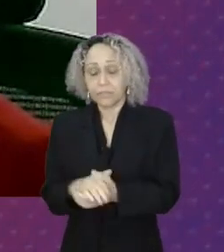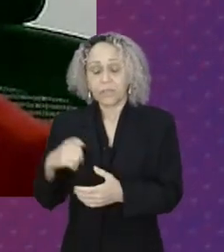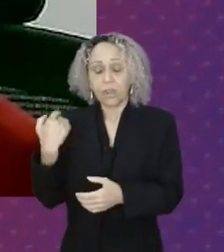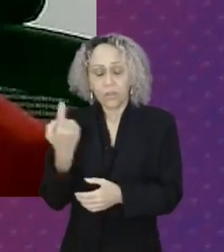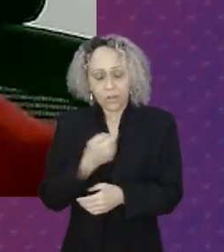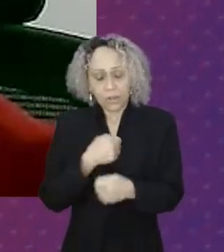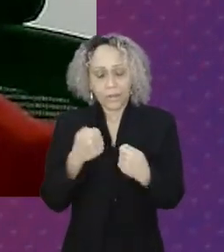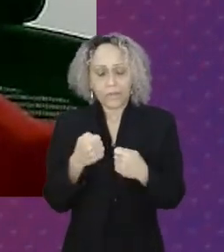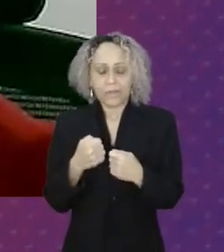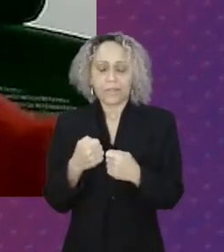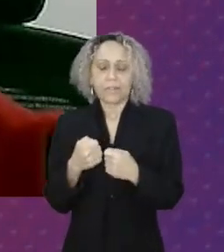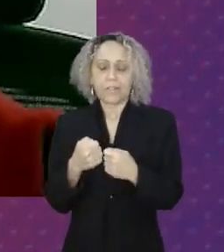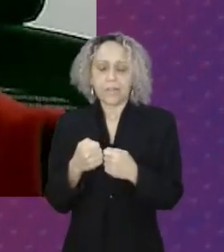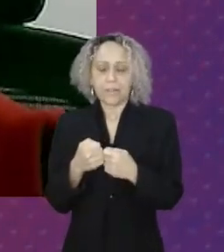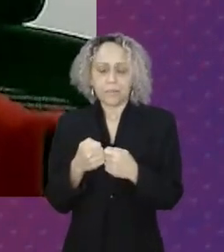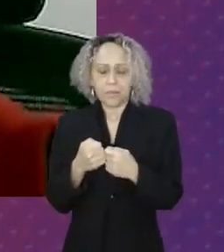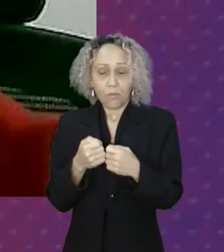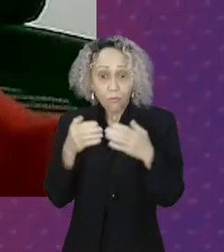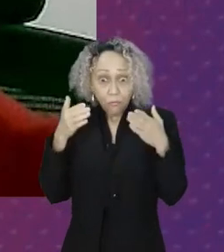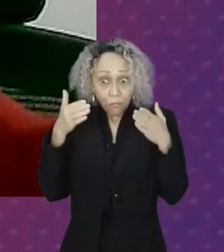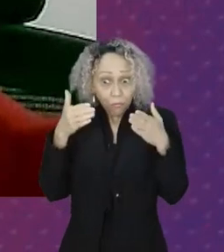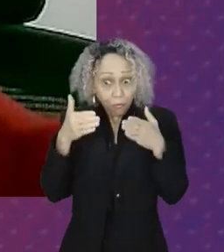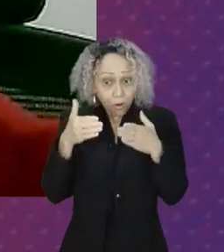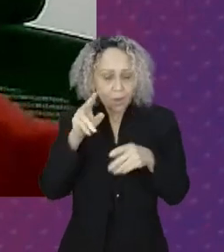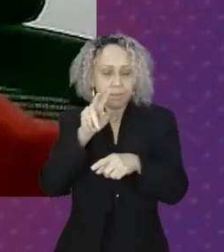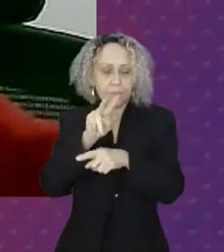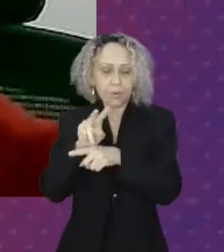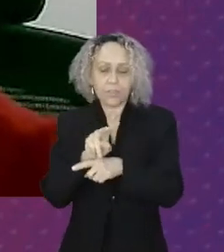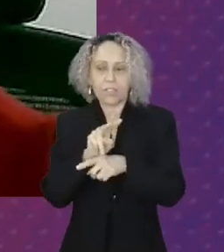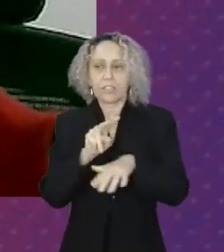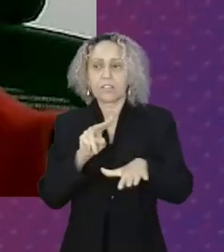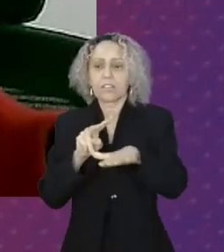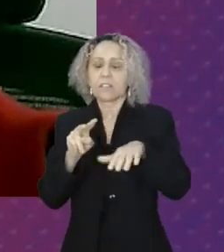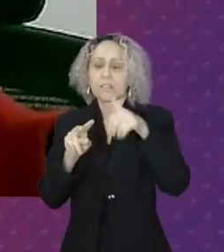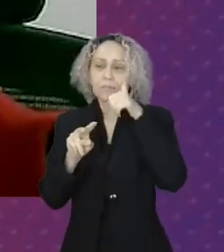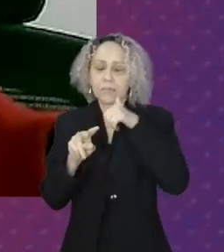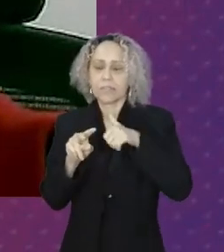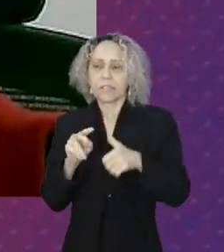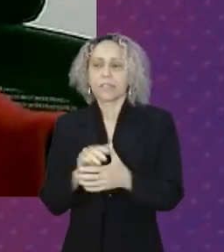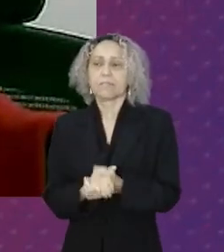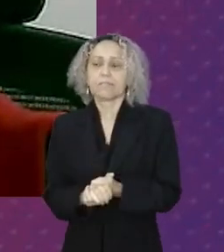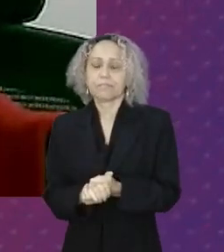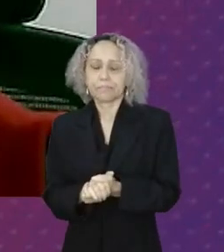protegê-las. E, ao mesmo tempo, não podemos